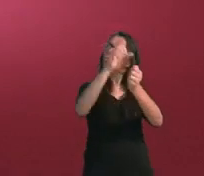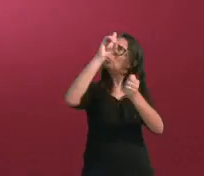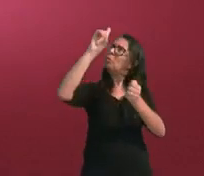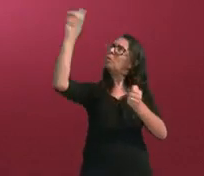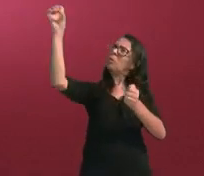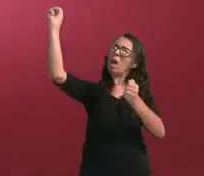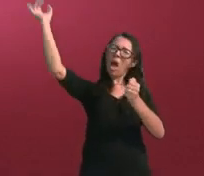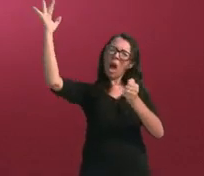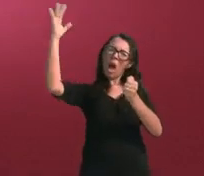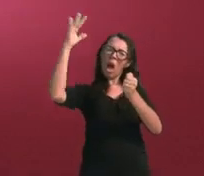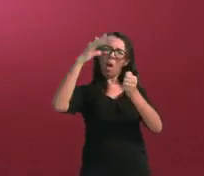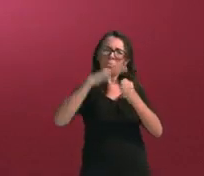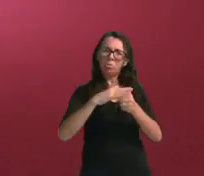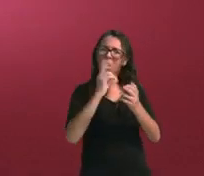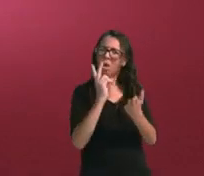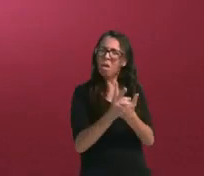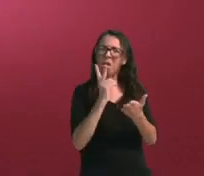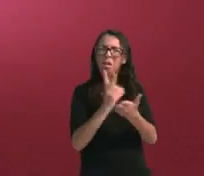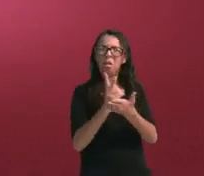fazer.